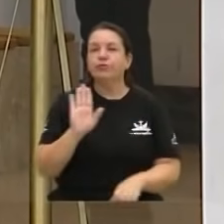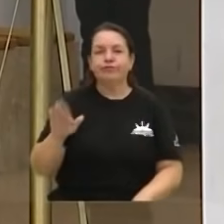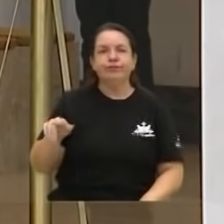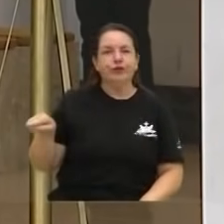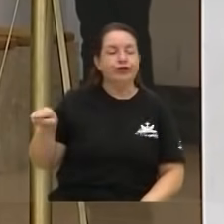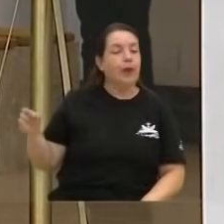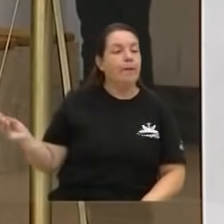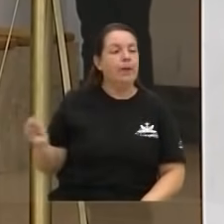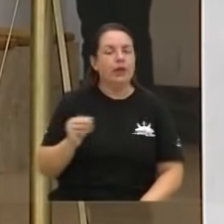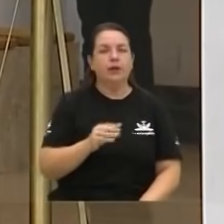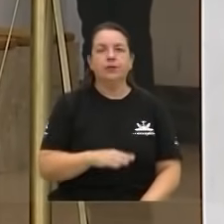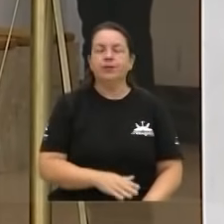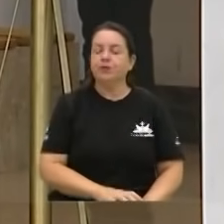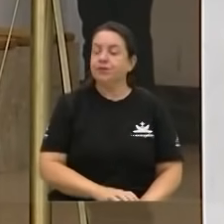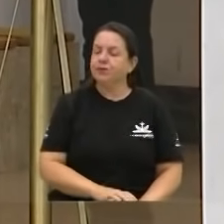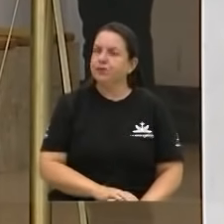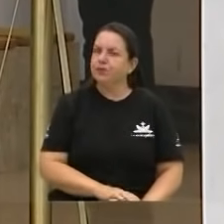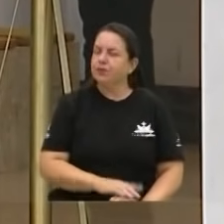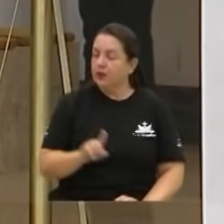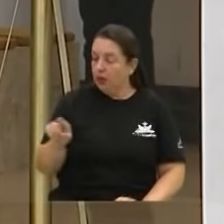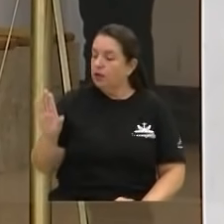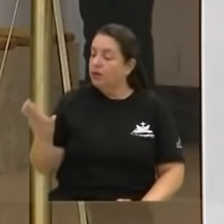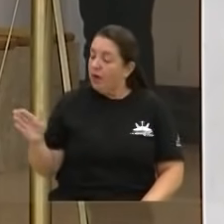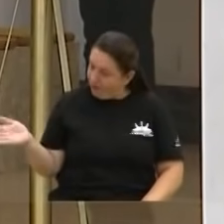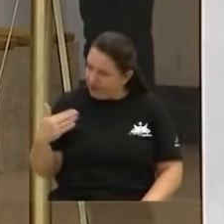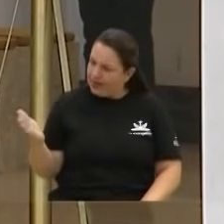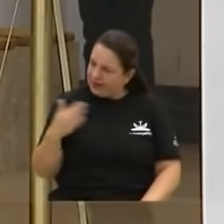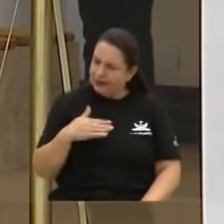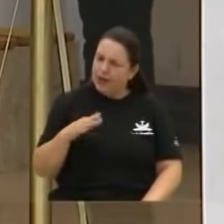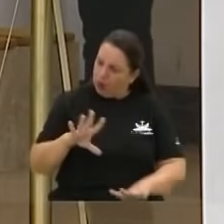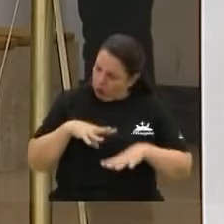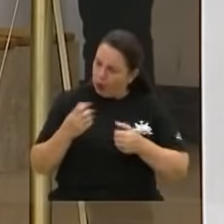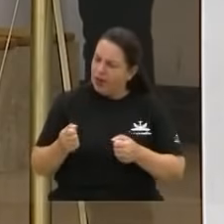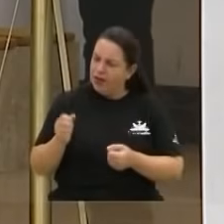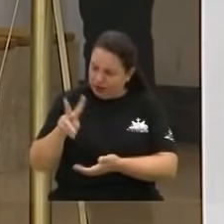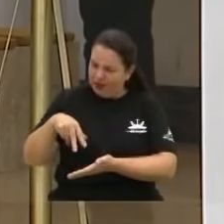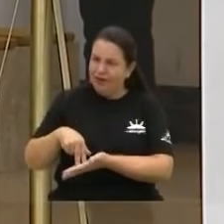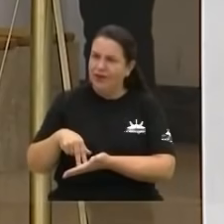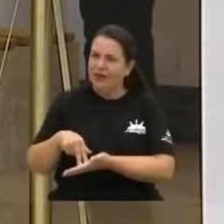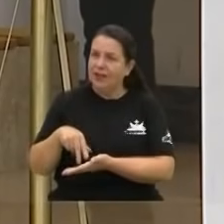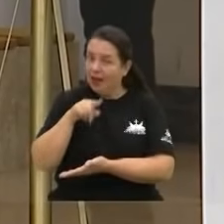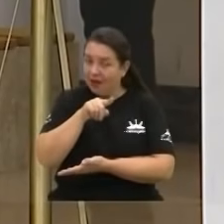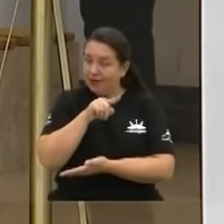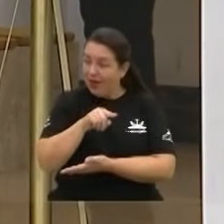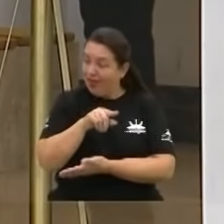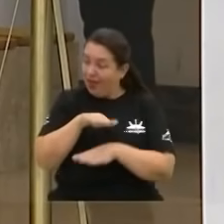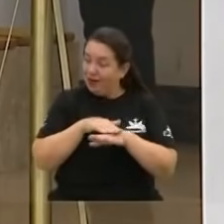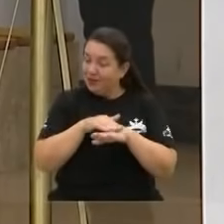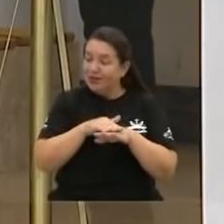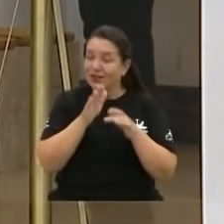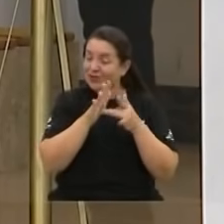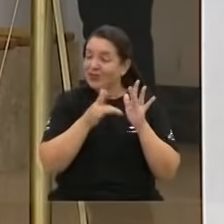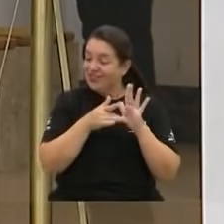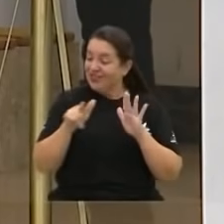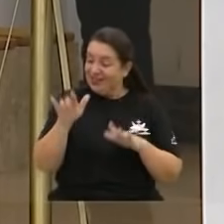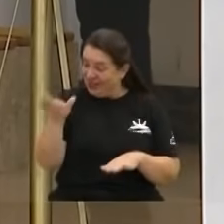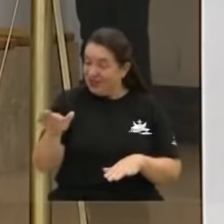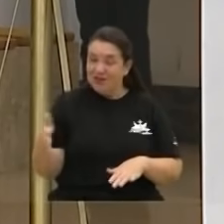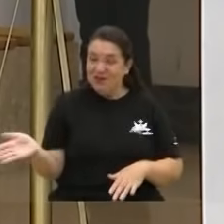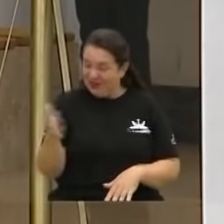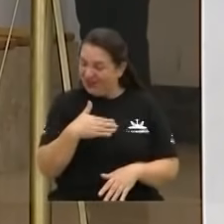chamai-o. Eles o chamaram e disseram: coragem, levanta-te, Jesus te